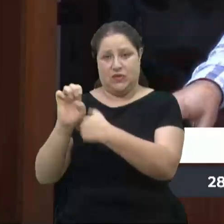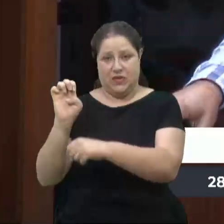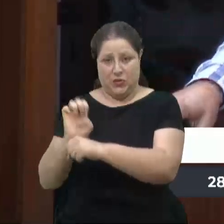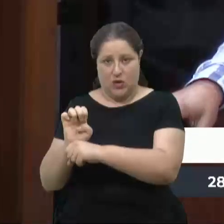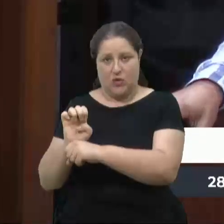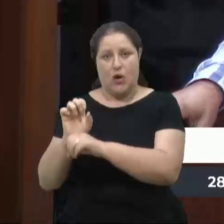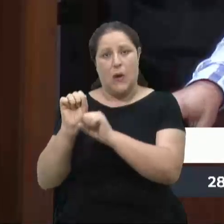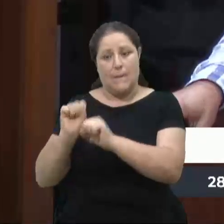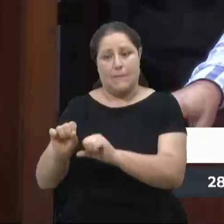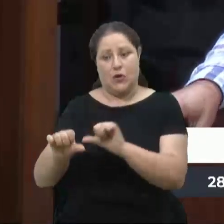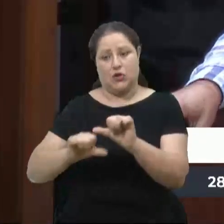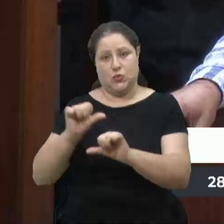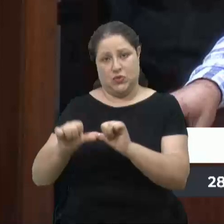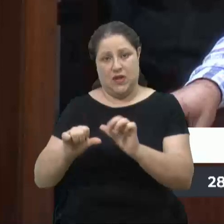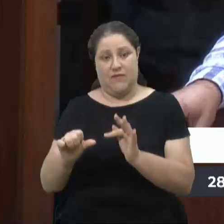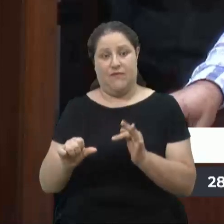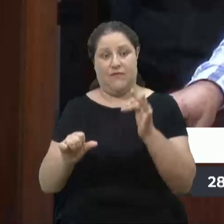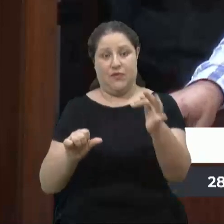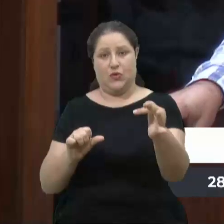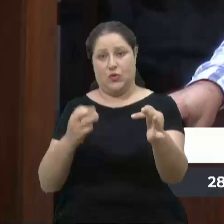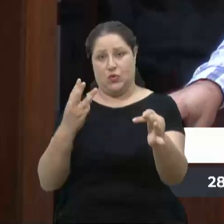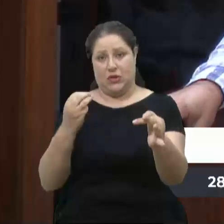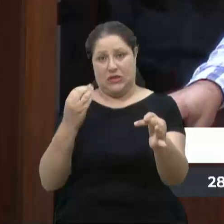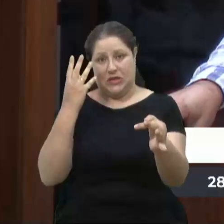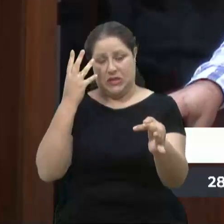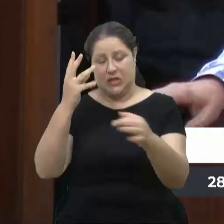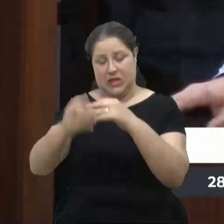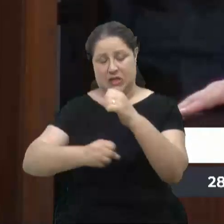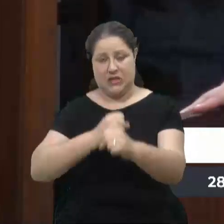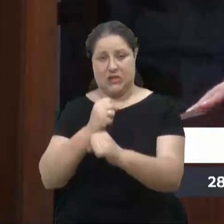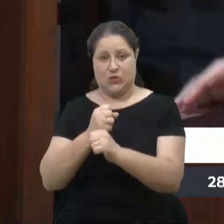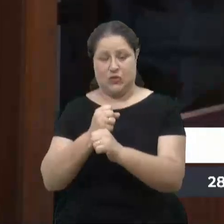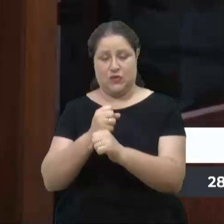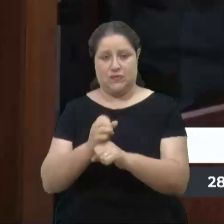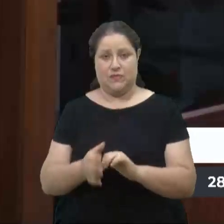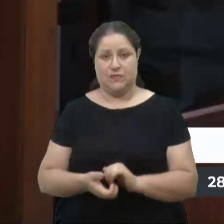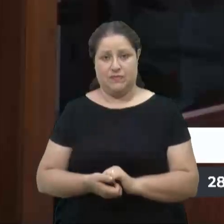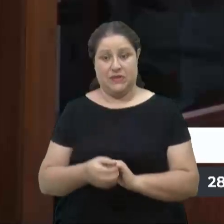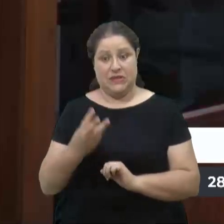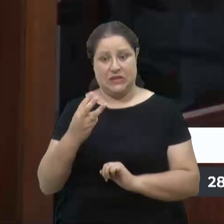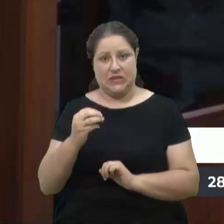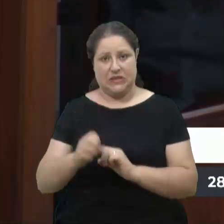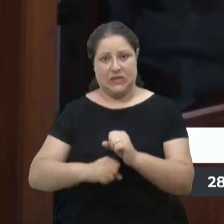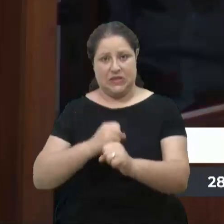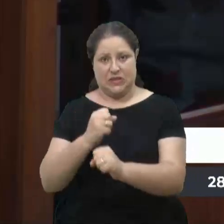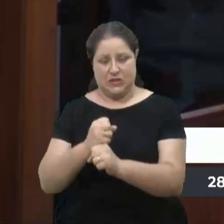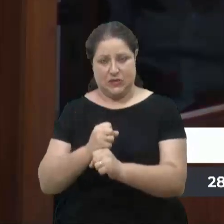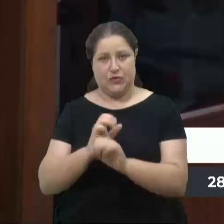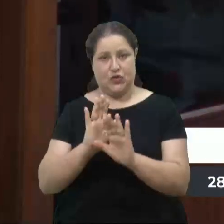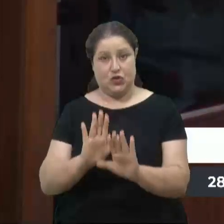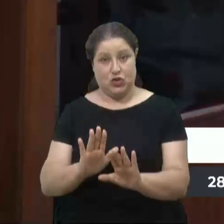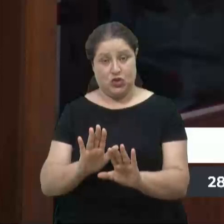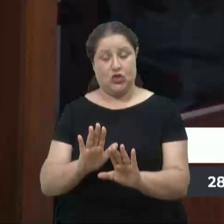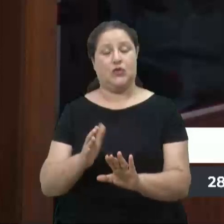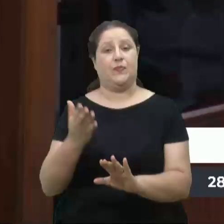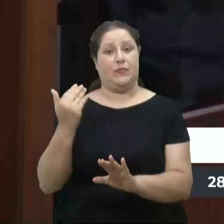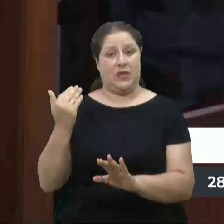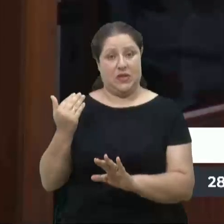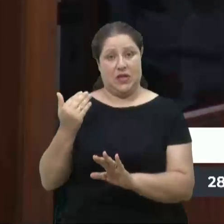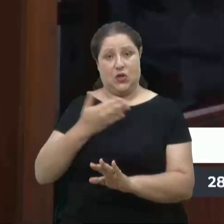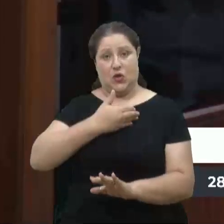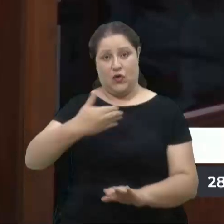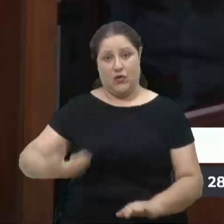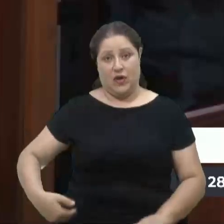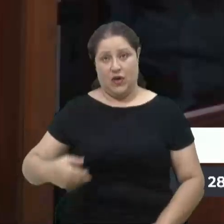fazer a mudança daqui 30 anos. 30 anos. Já no governo Brito, ele estabeleceu um modelo